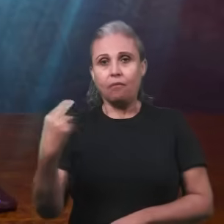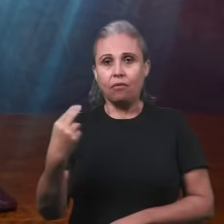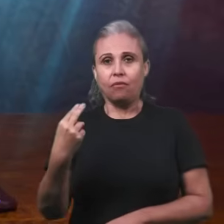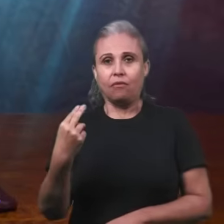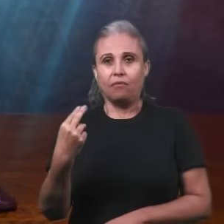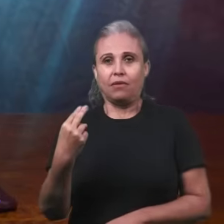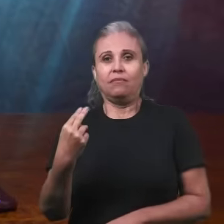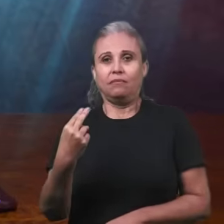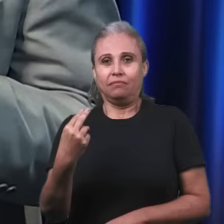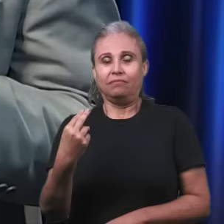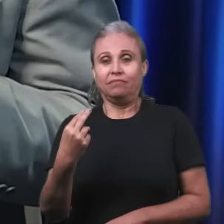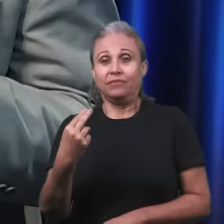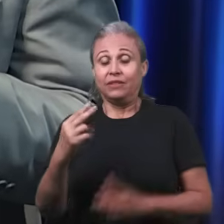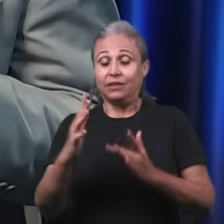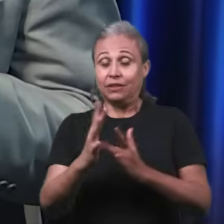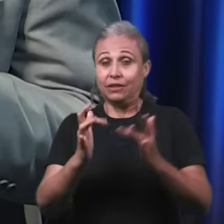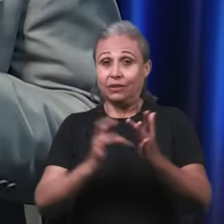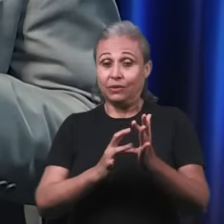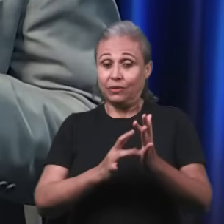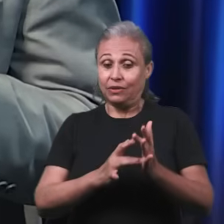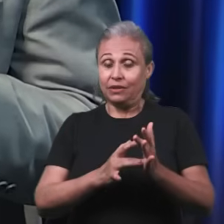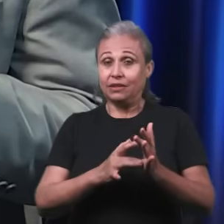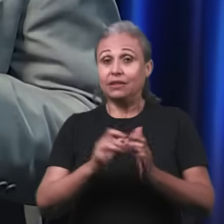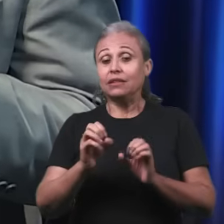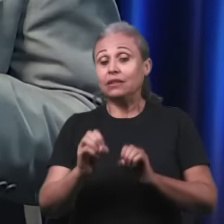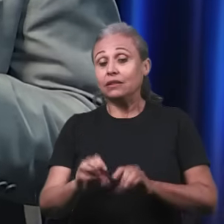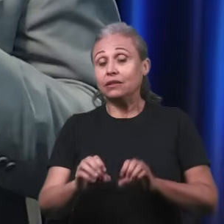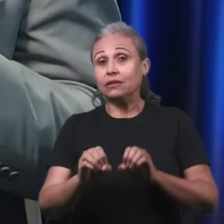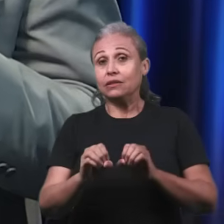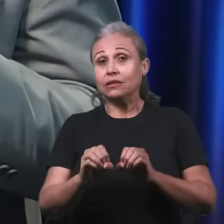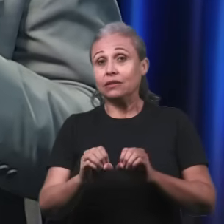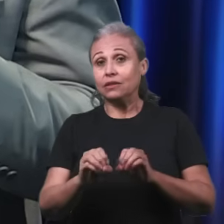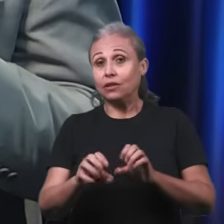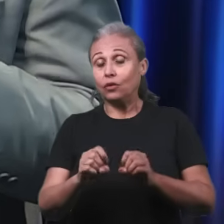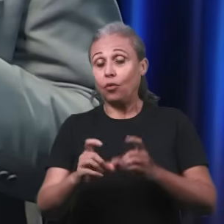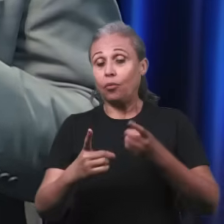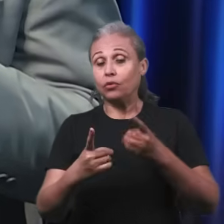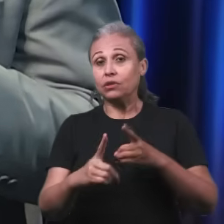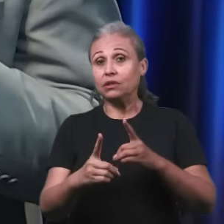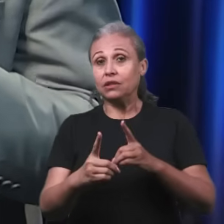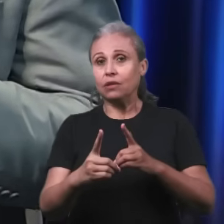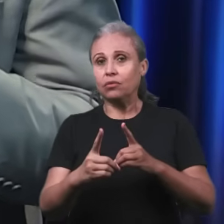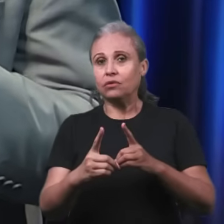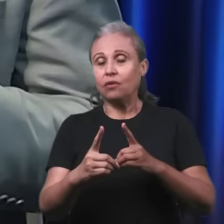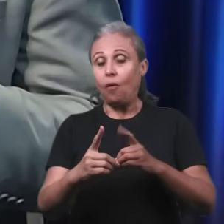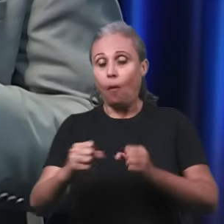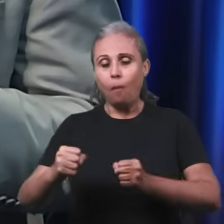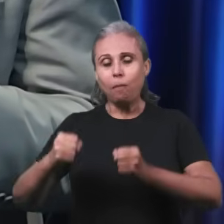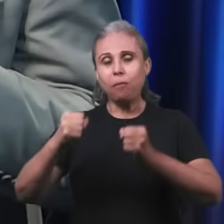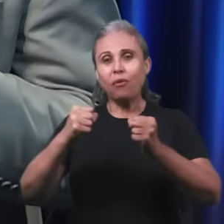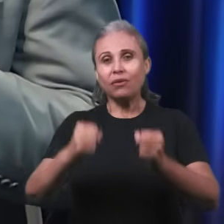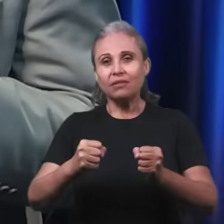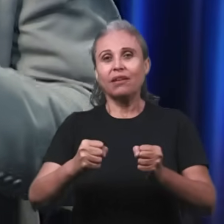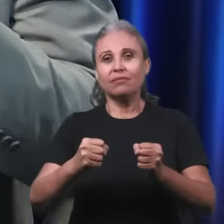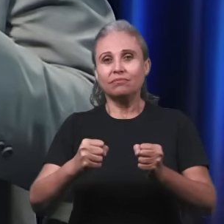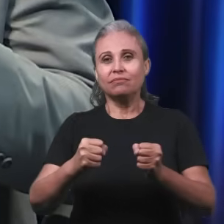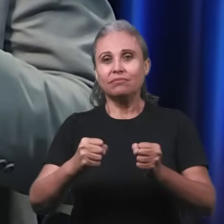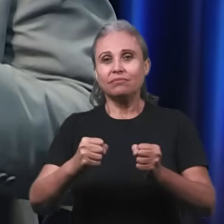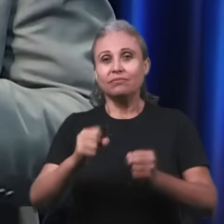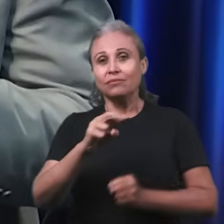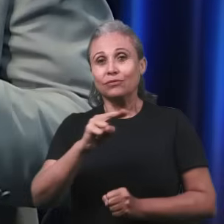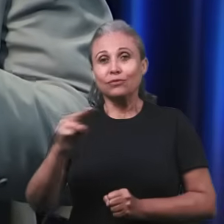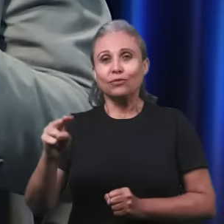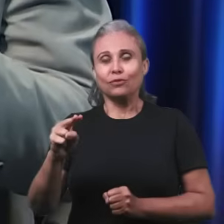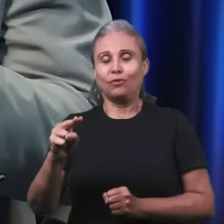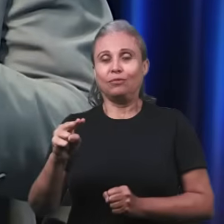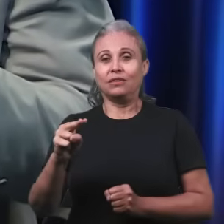Então, Jesus ensinou para os discípulos o valor do nome dele. Onde estiver 2 ou 3 reunidos em